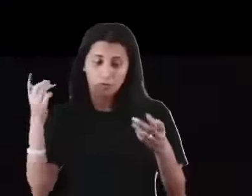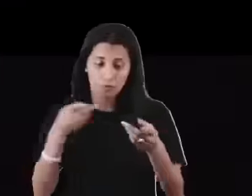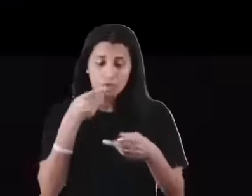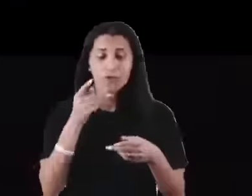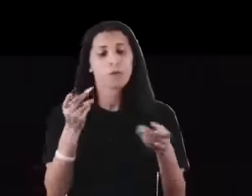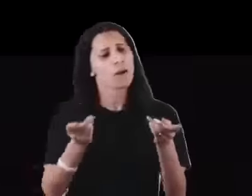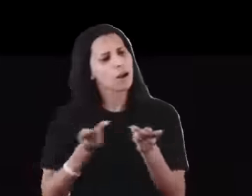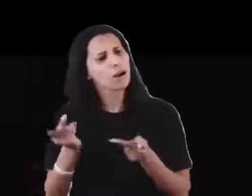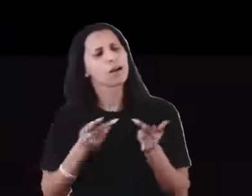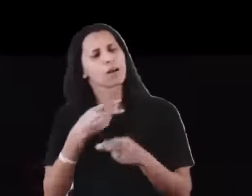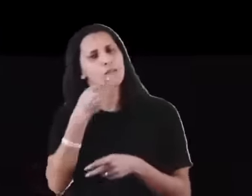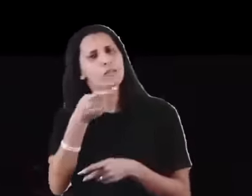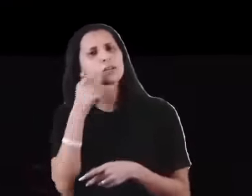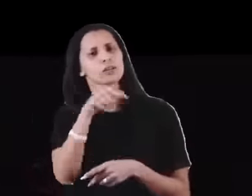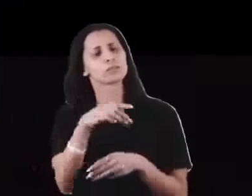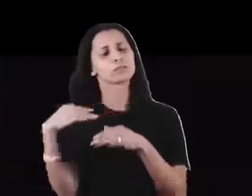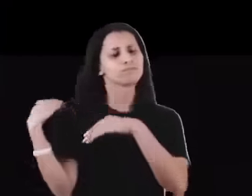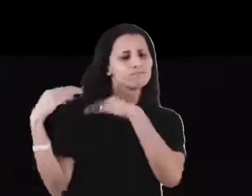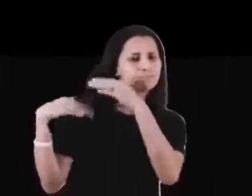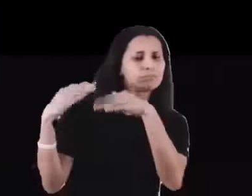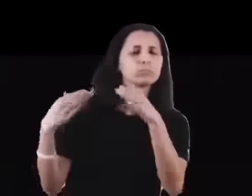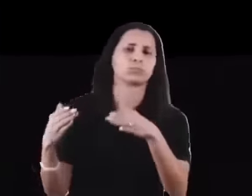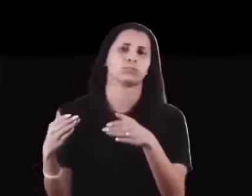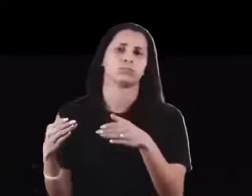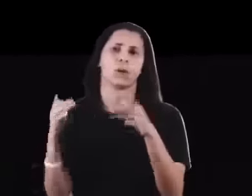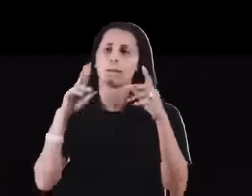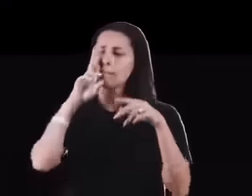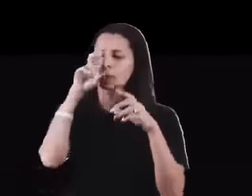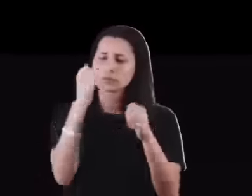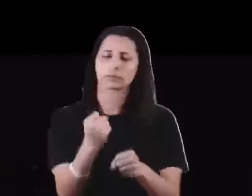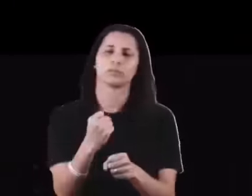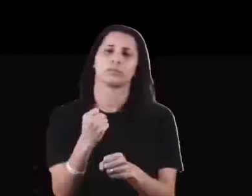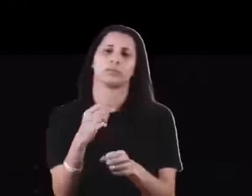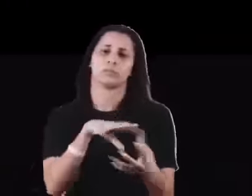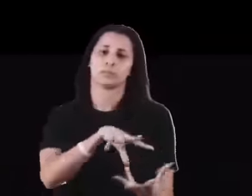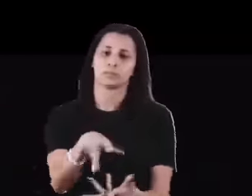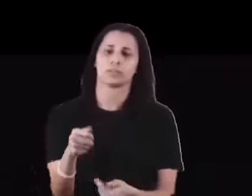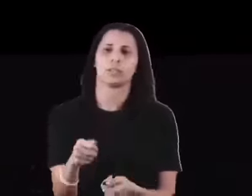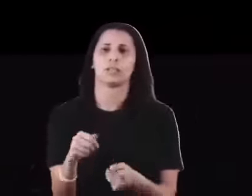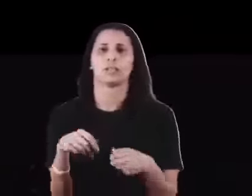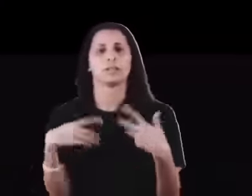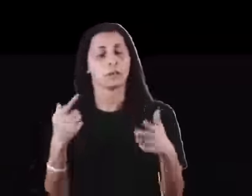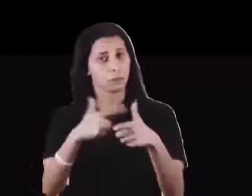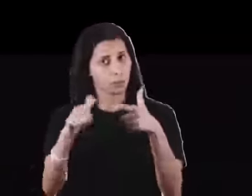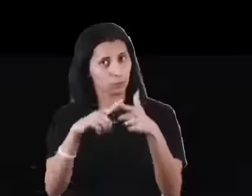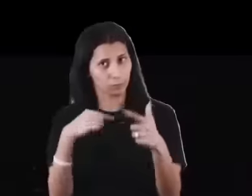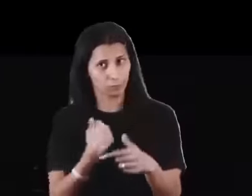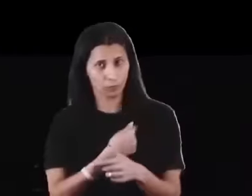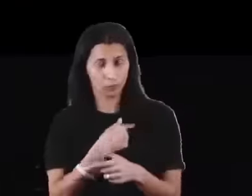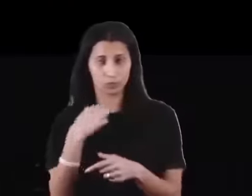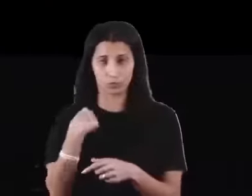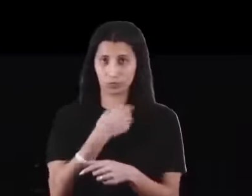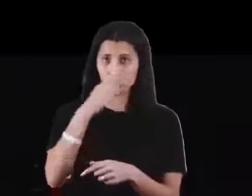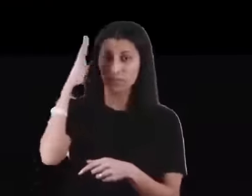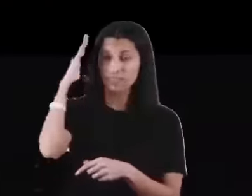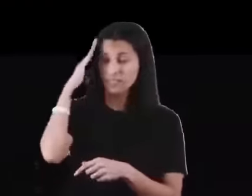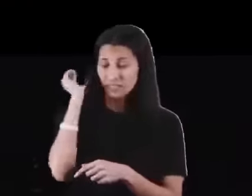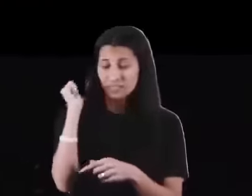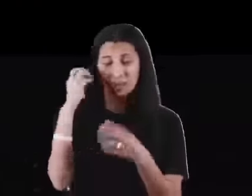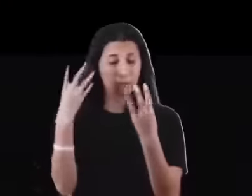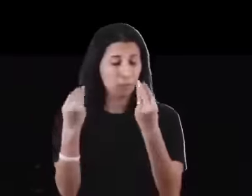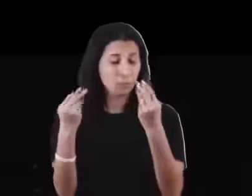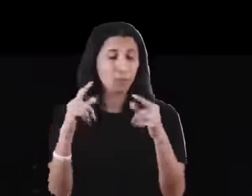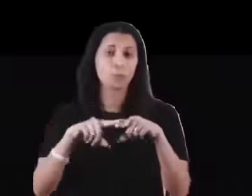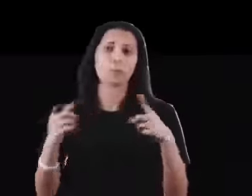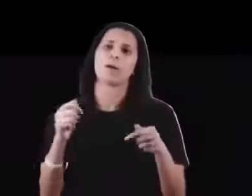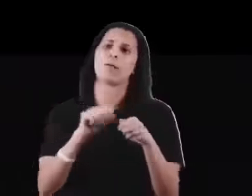na terra é porque o problema da gente é que a gente sabe demais mas faz pouco é um né Eita que a gente pegar toda a